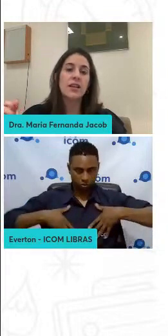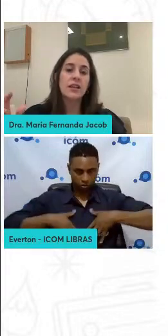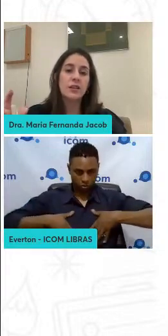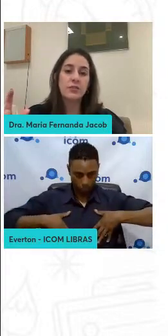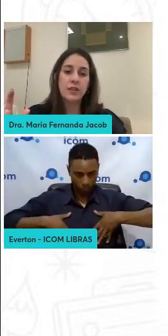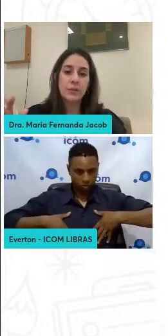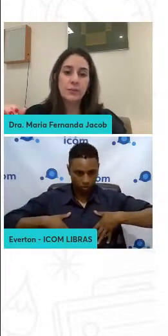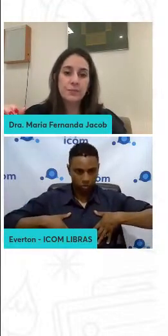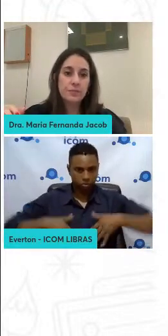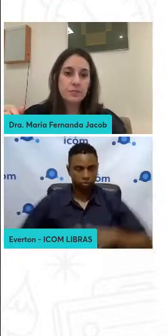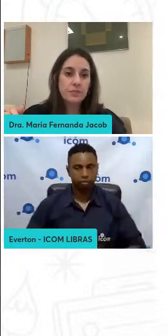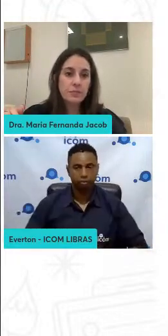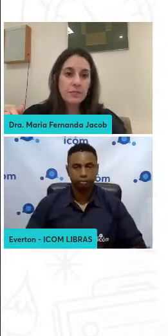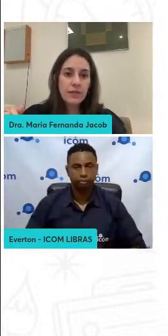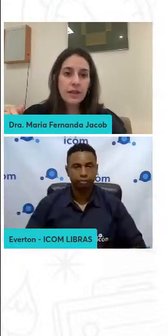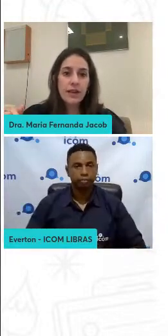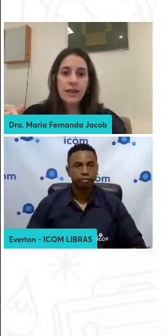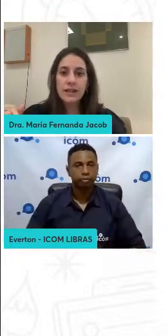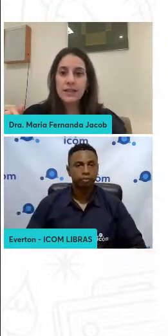paciente, enfim.